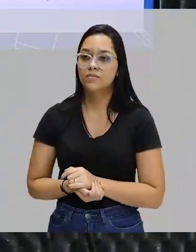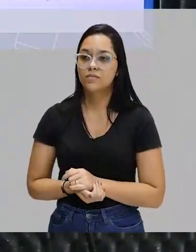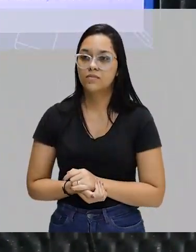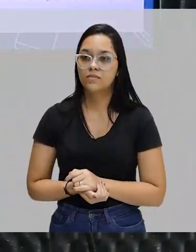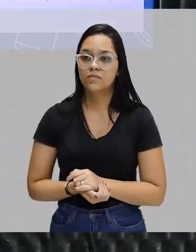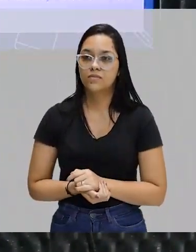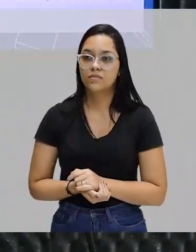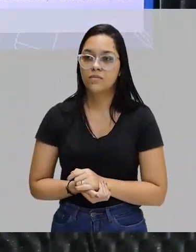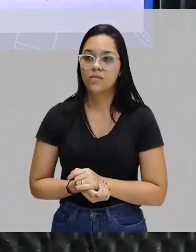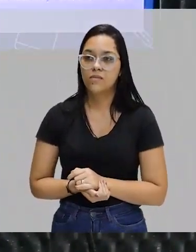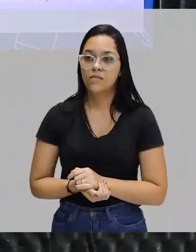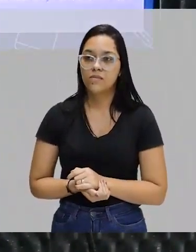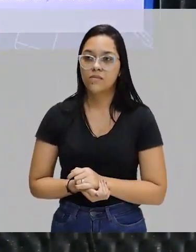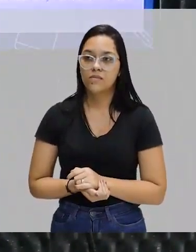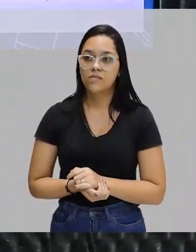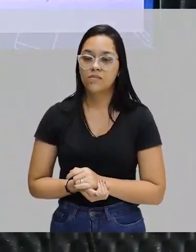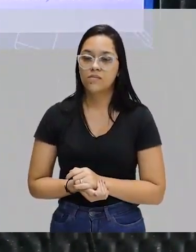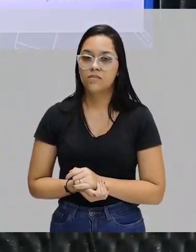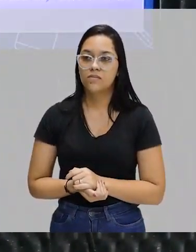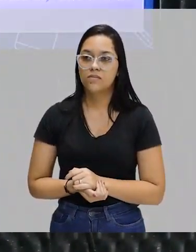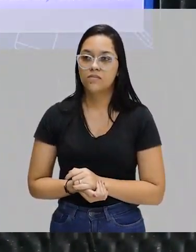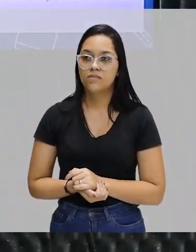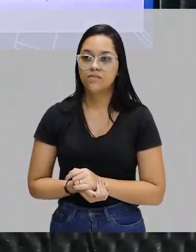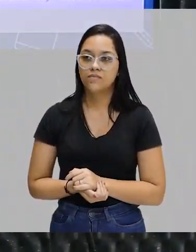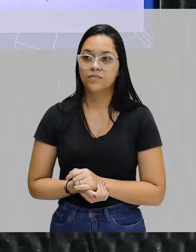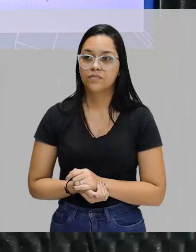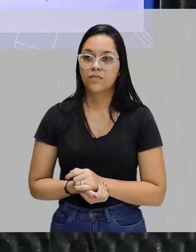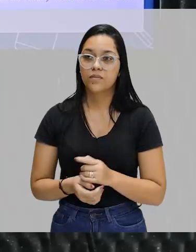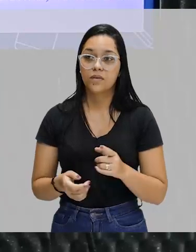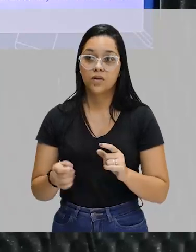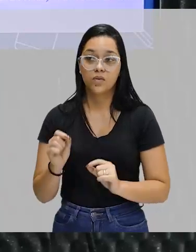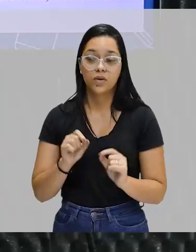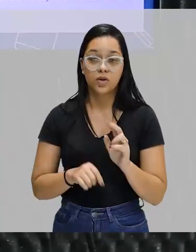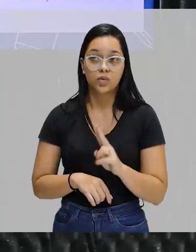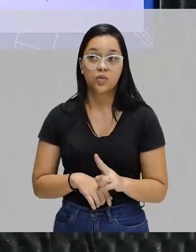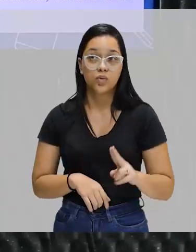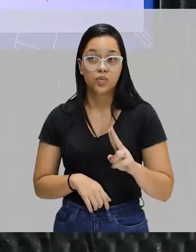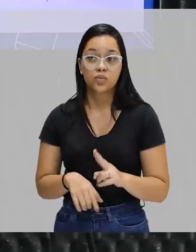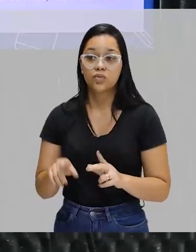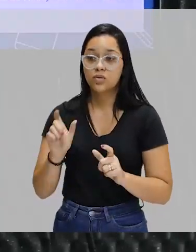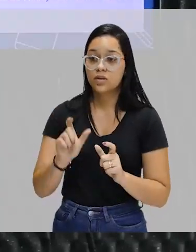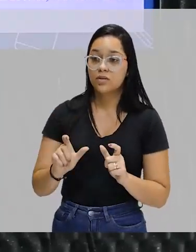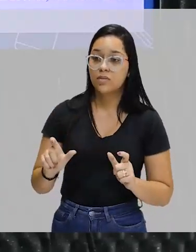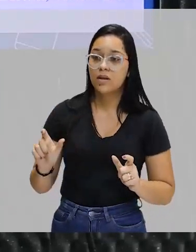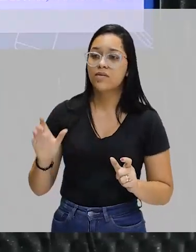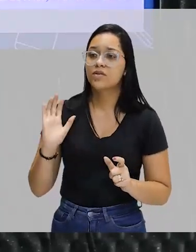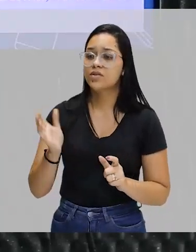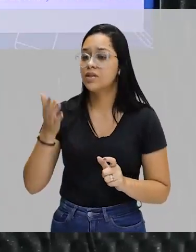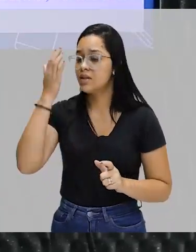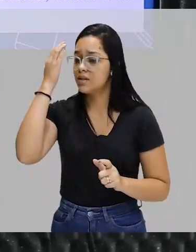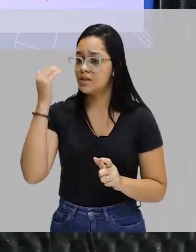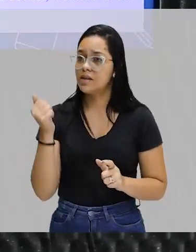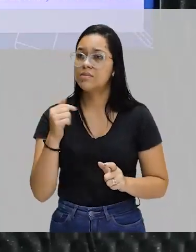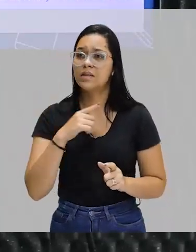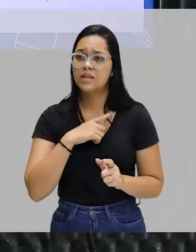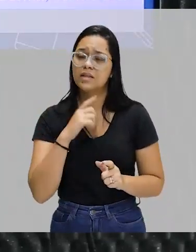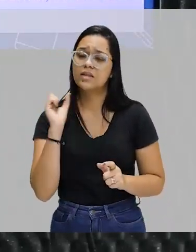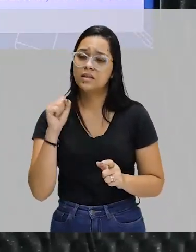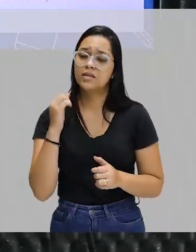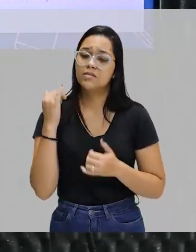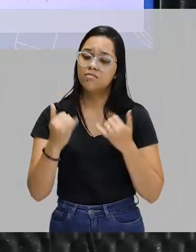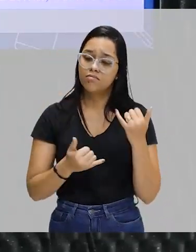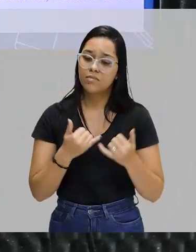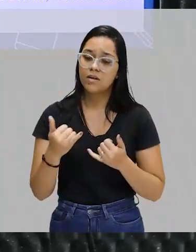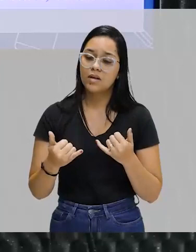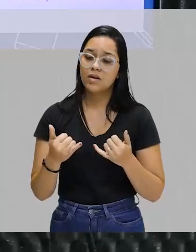que pretendeu-se nessa charge, né? Fez-se através do uso das palavras. A gente já sabe que teve um jogo de